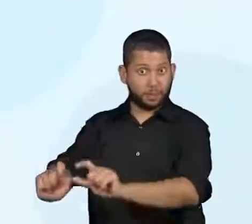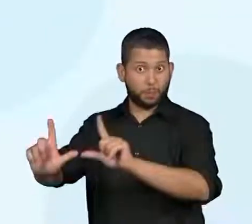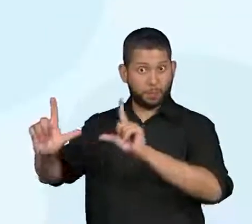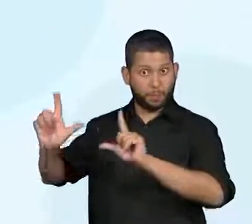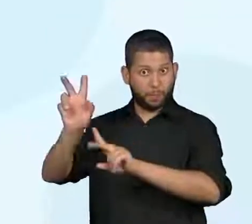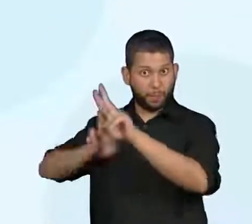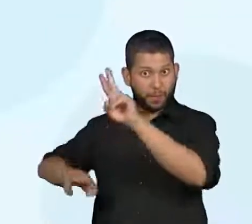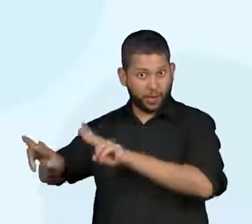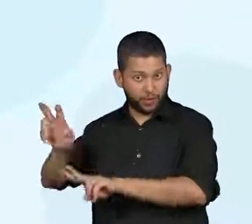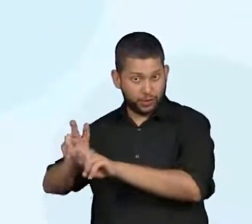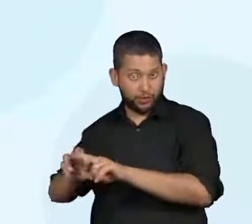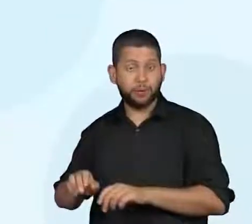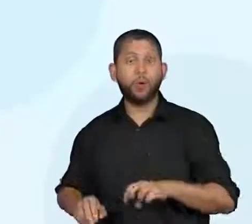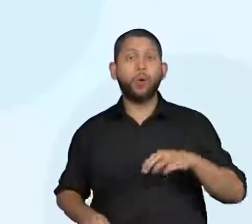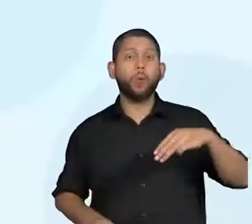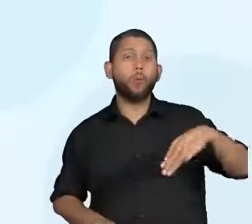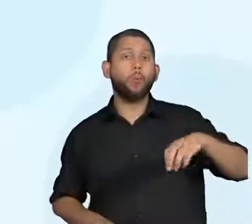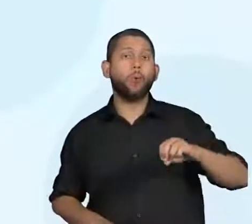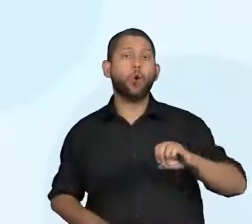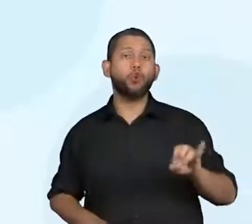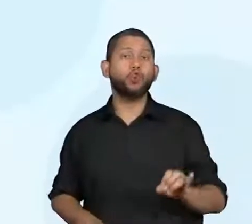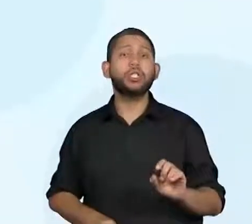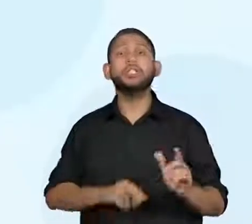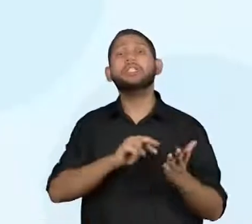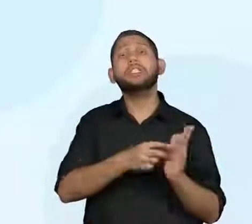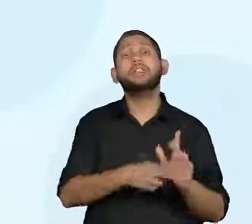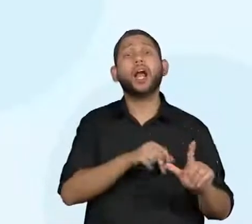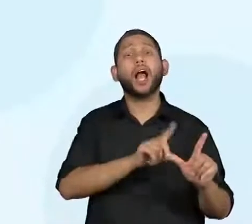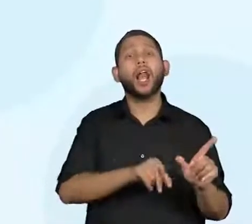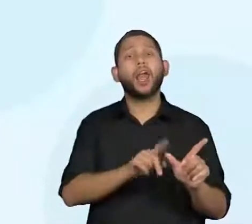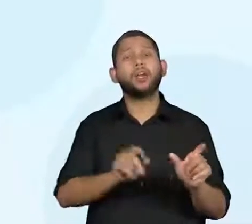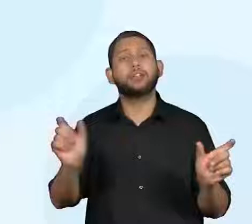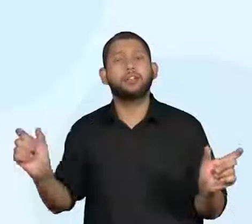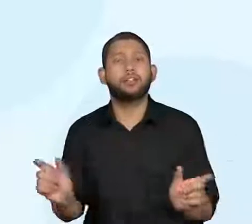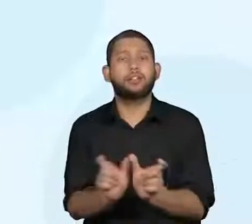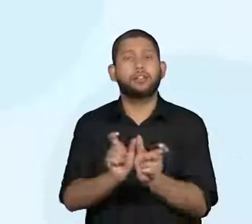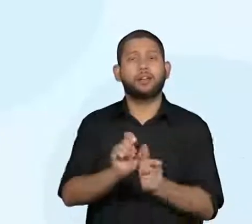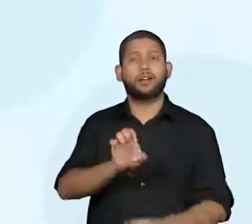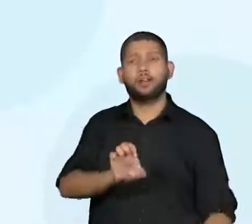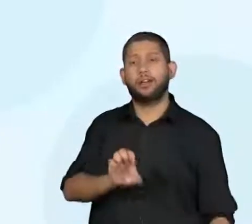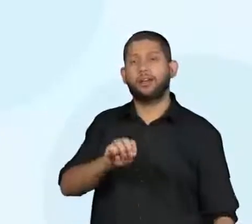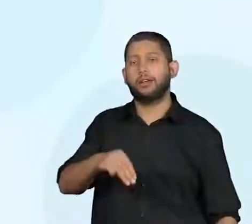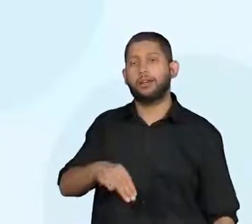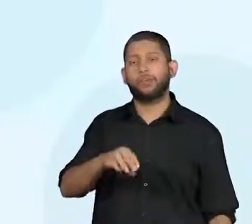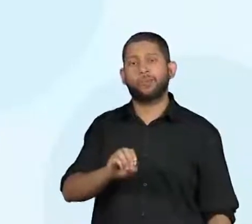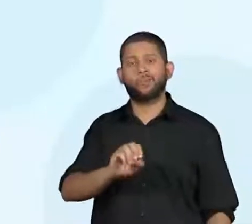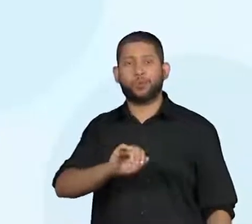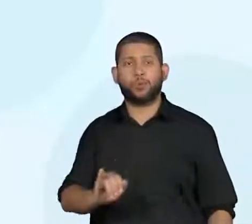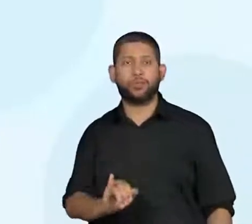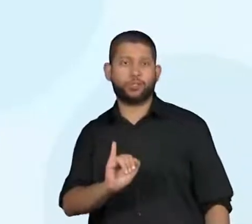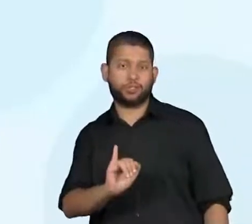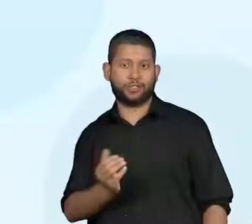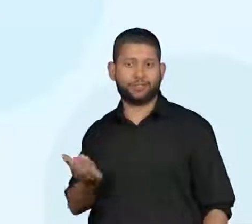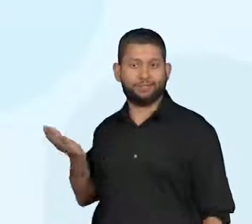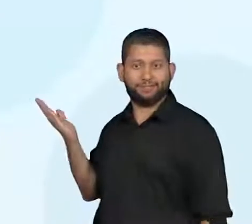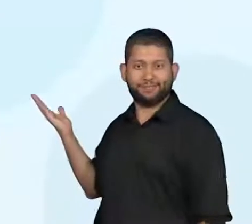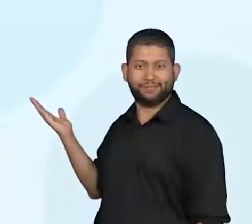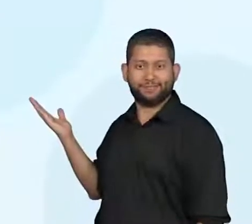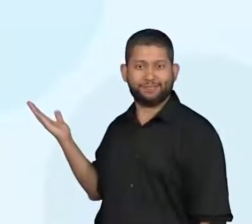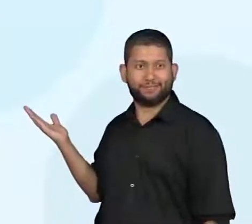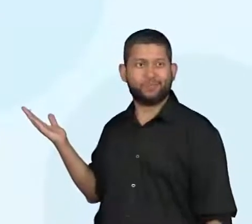mais moji, que significa letra. Está até em destaque, né? De acordo com o nosso texto.